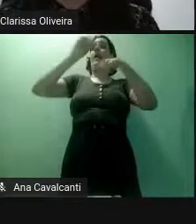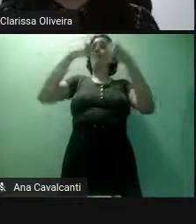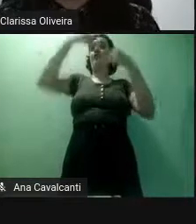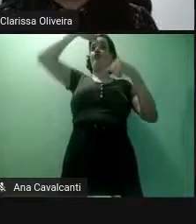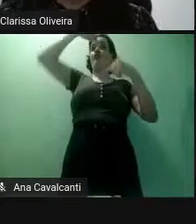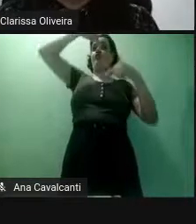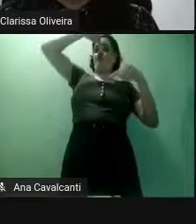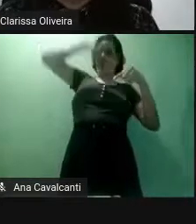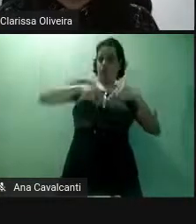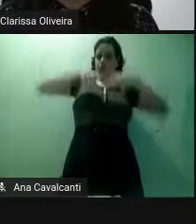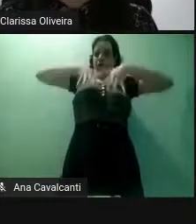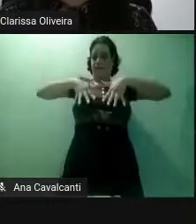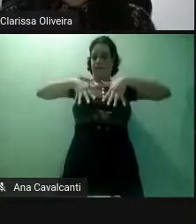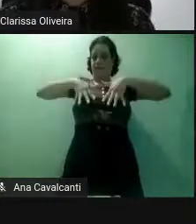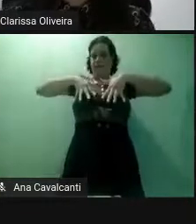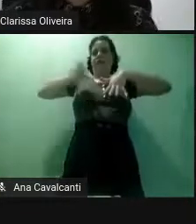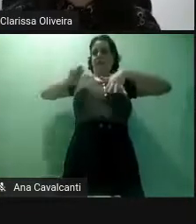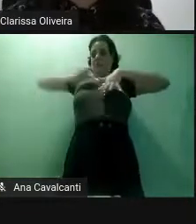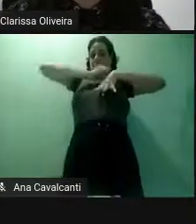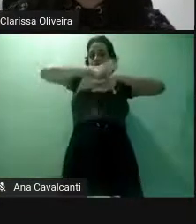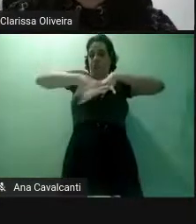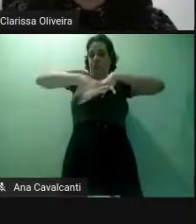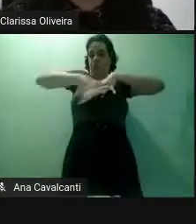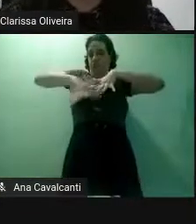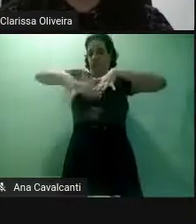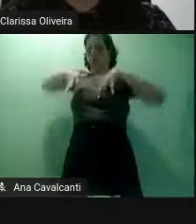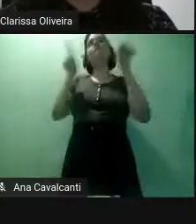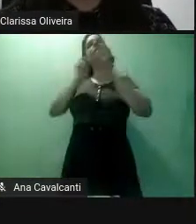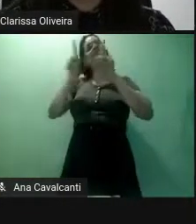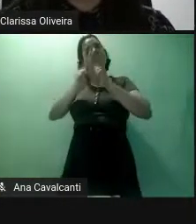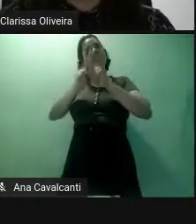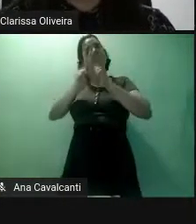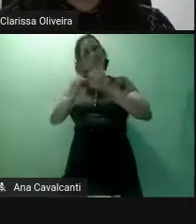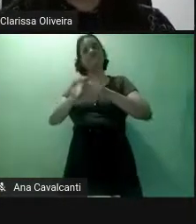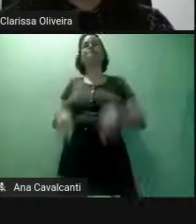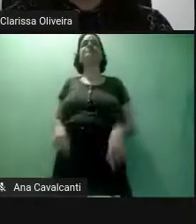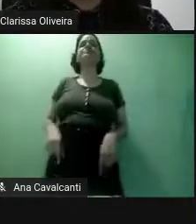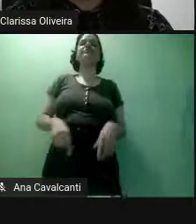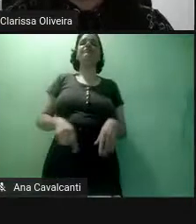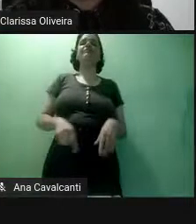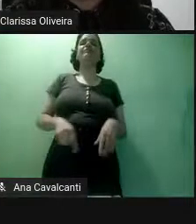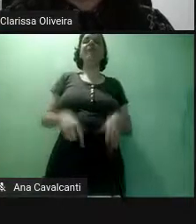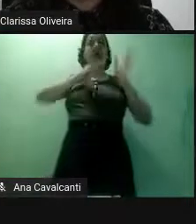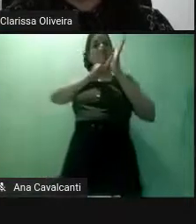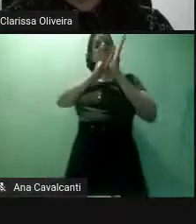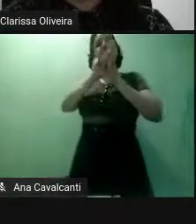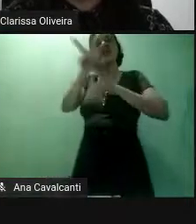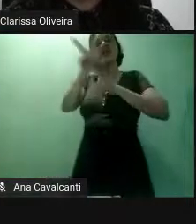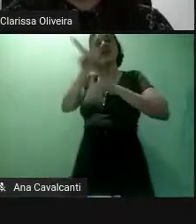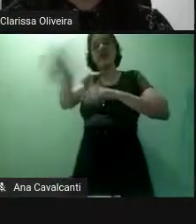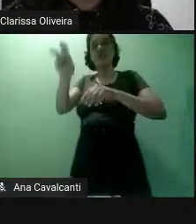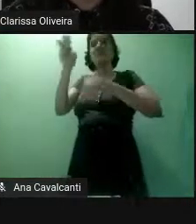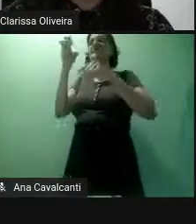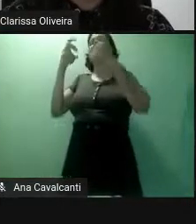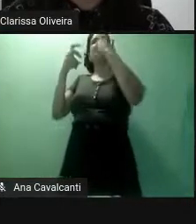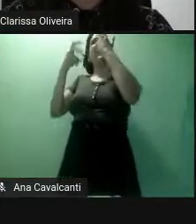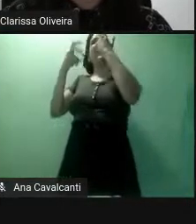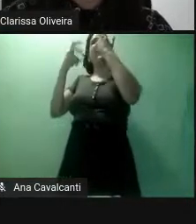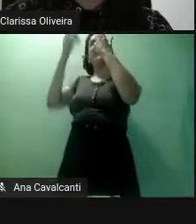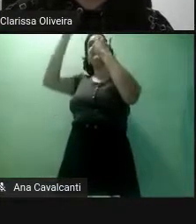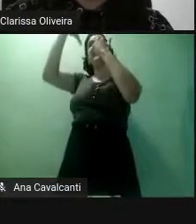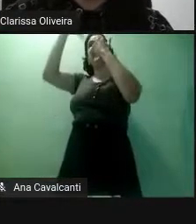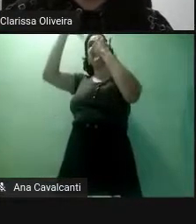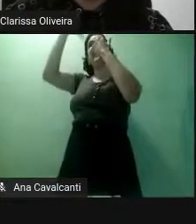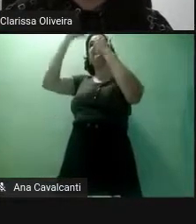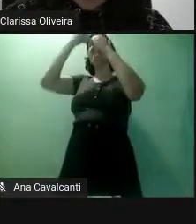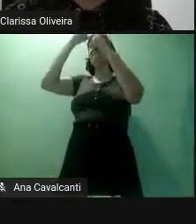desce até os pulmões. E aí, como ele mata essas células do nariz, a gente